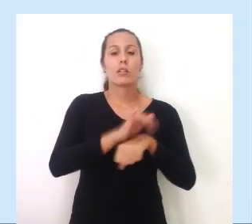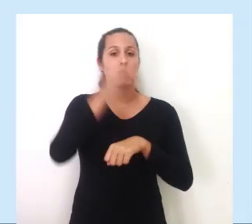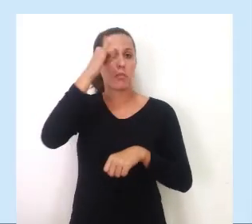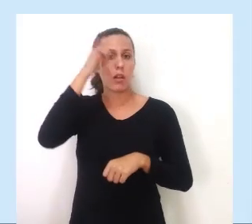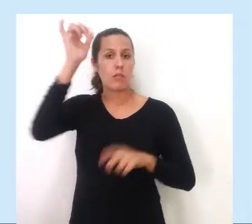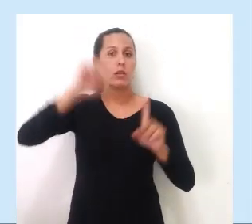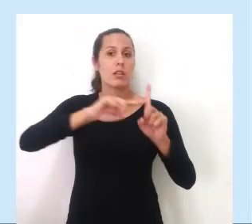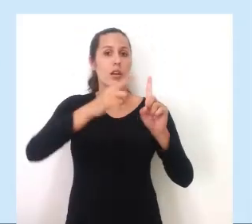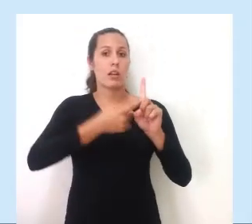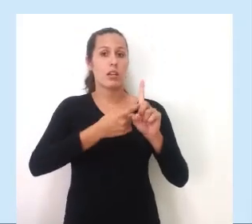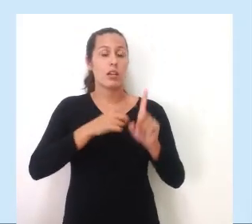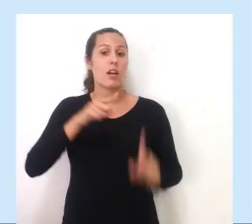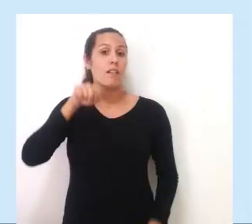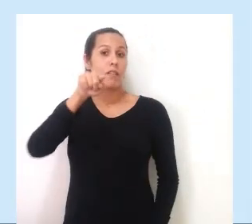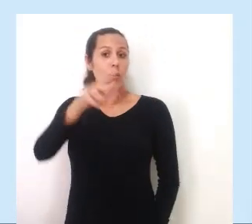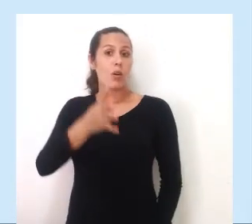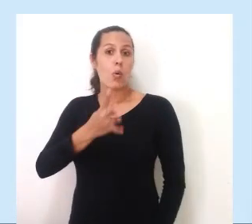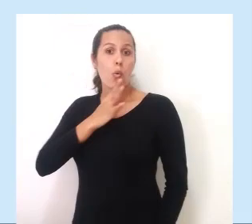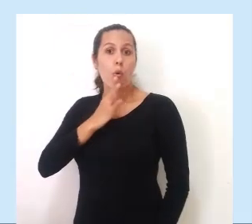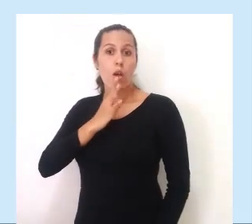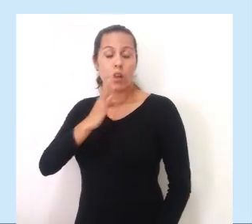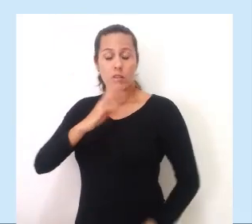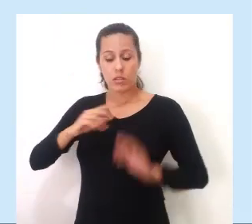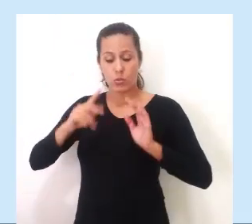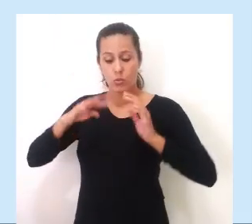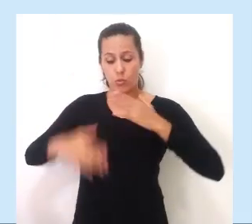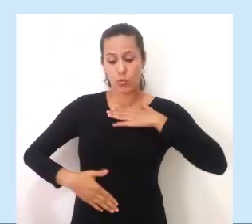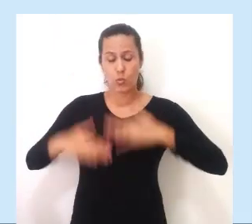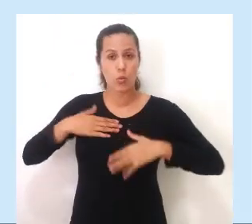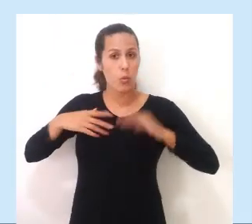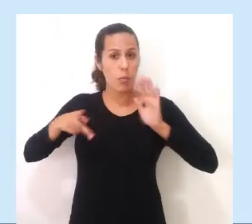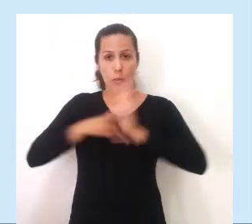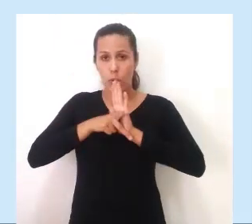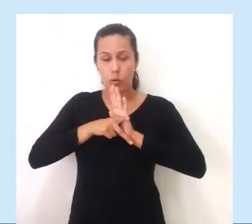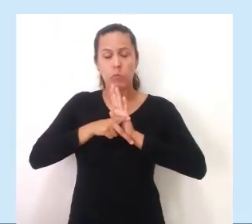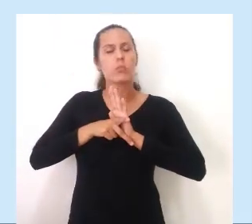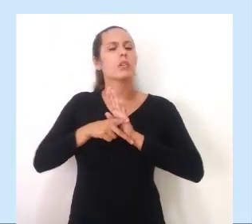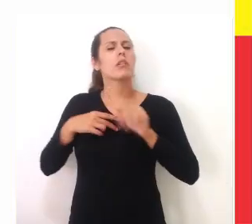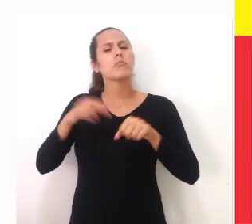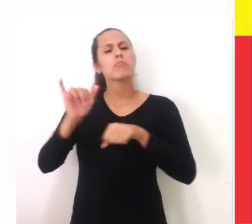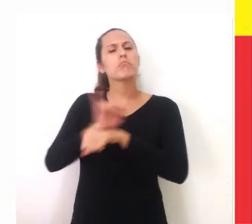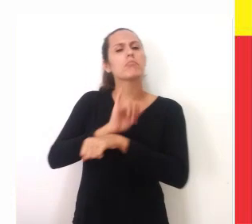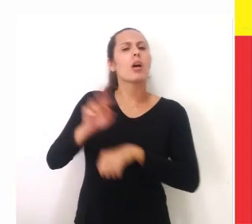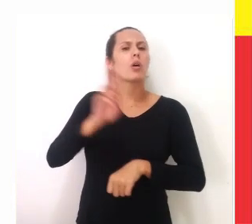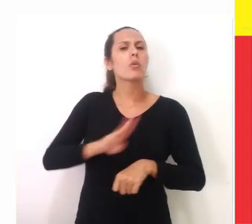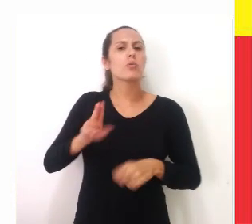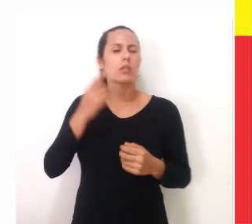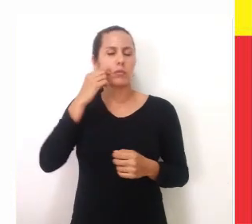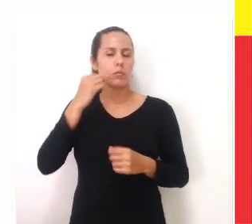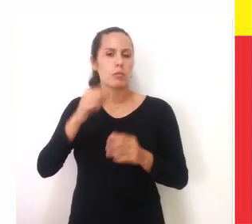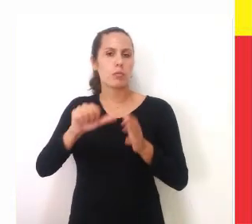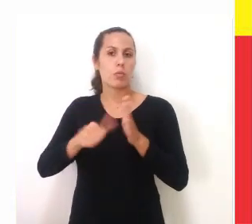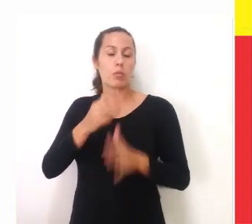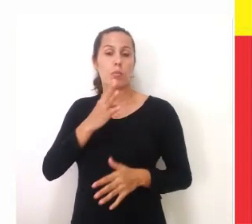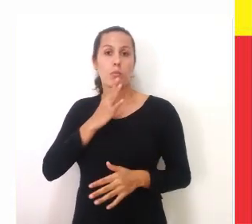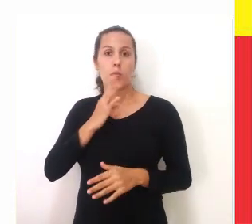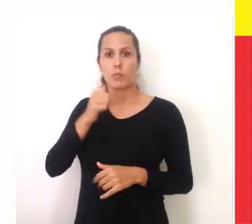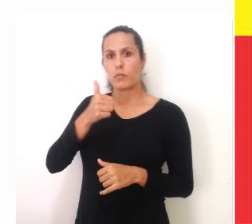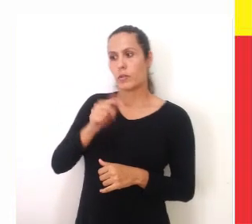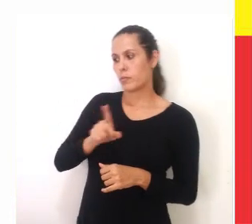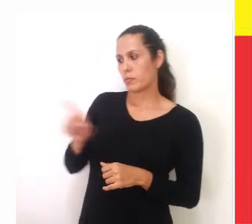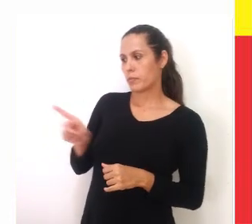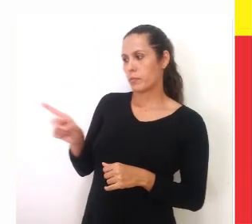contraceptivos, conhecendo apenas seu corpo. Que métodos são esses? Vamos conhecer o primeiro